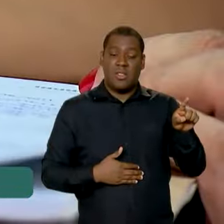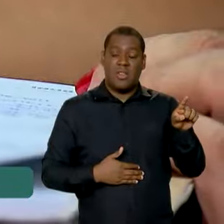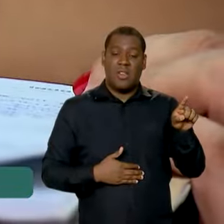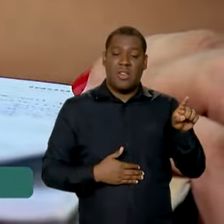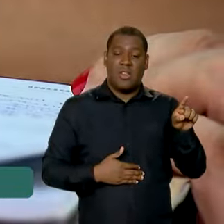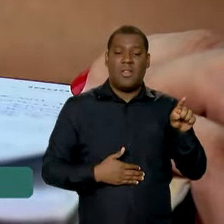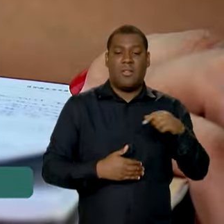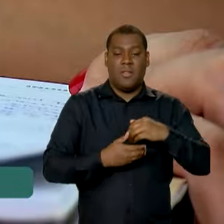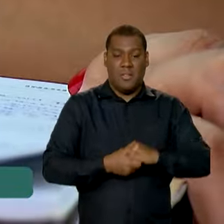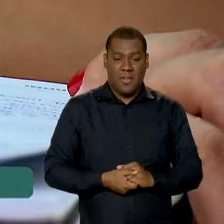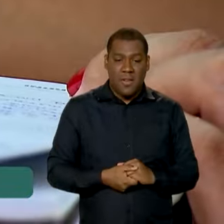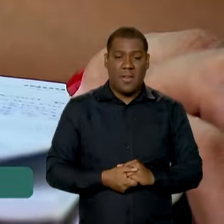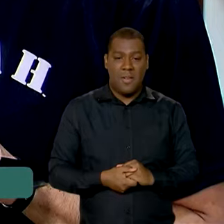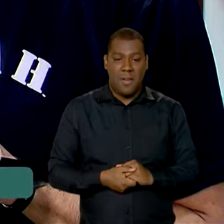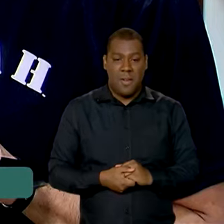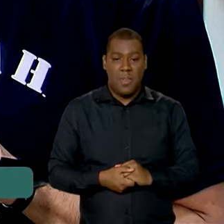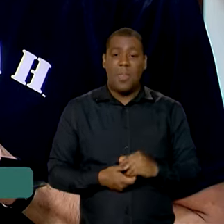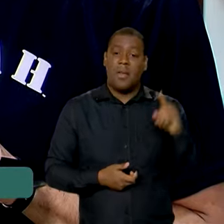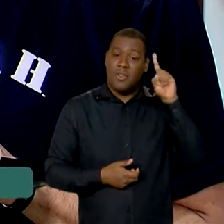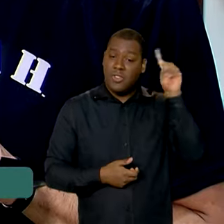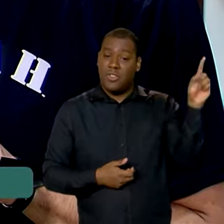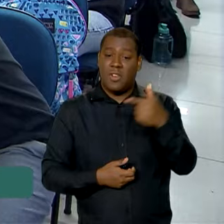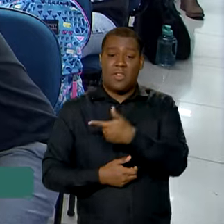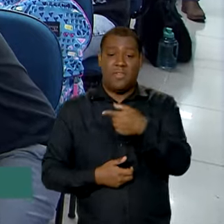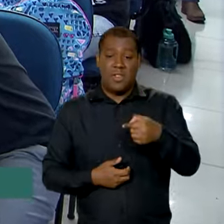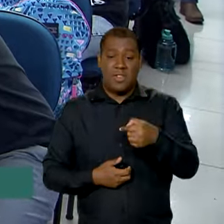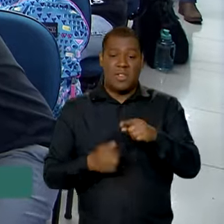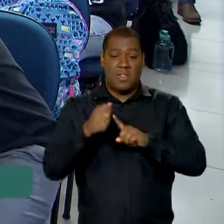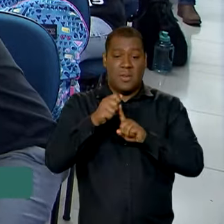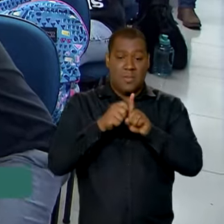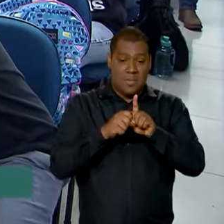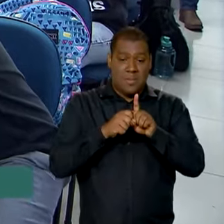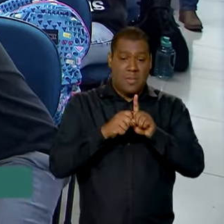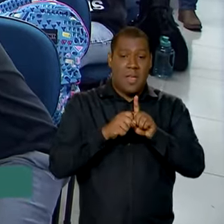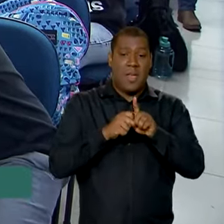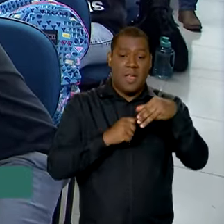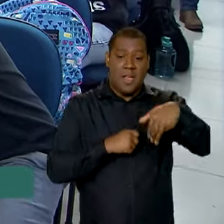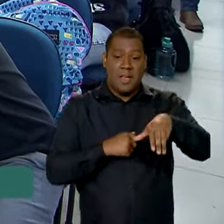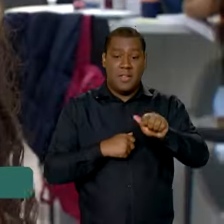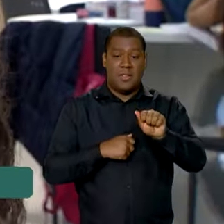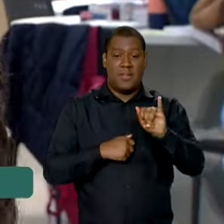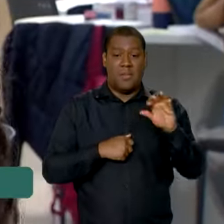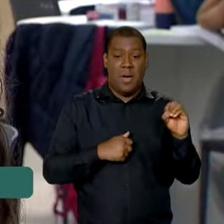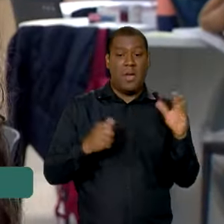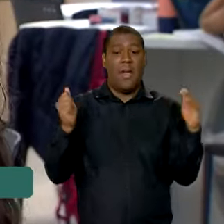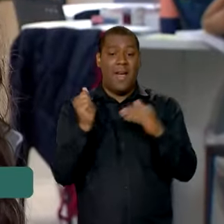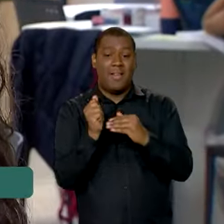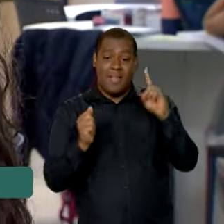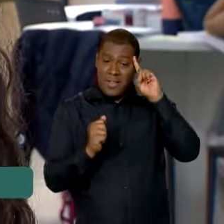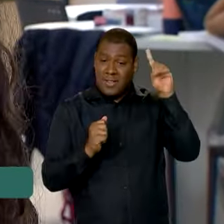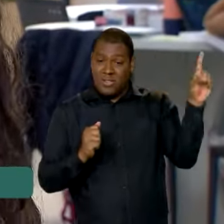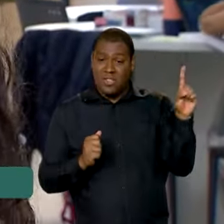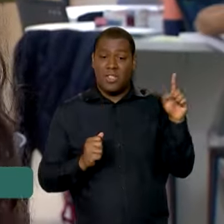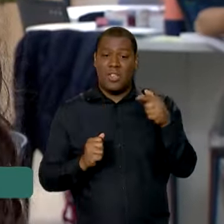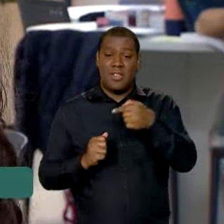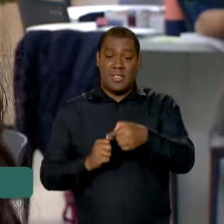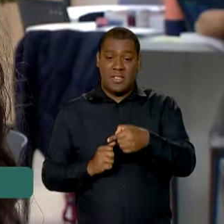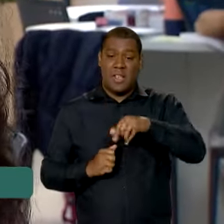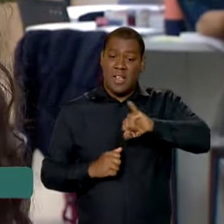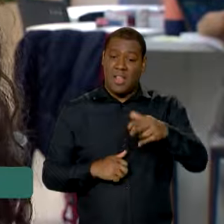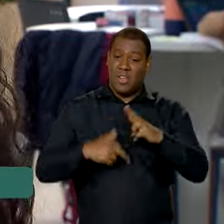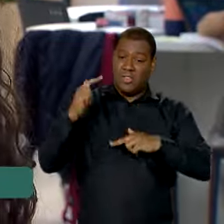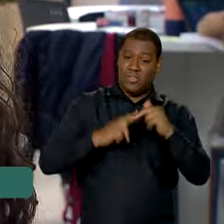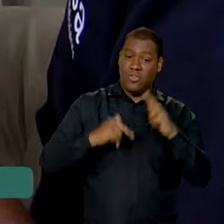Enem começam no próximo dia 27 de maio e vão até 7 de junho. O anúncio não pegou Mariana